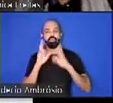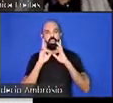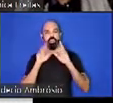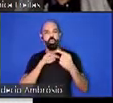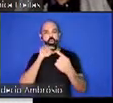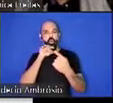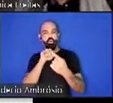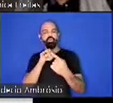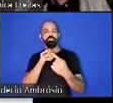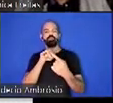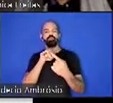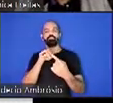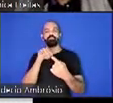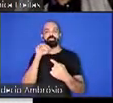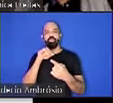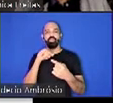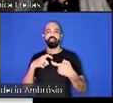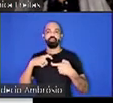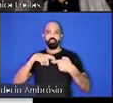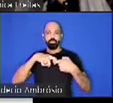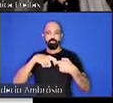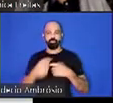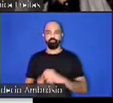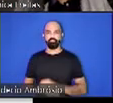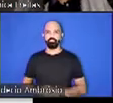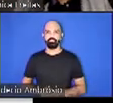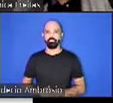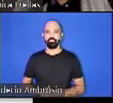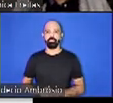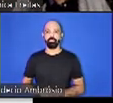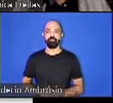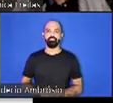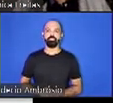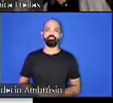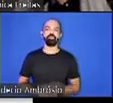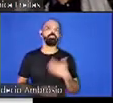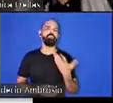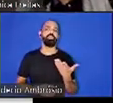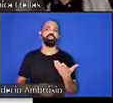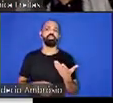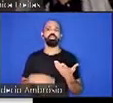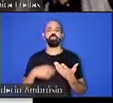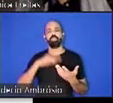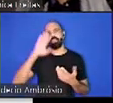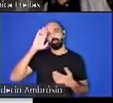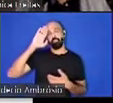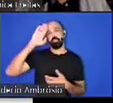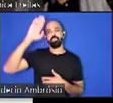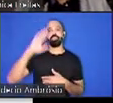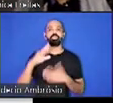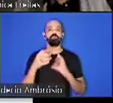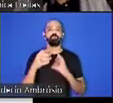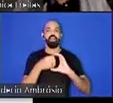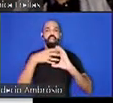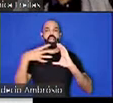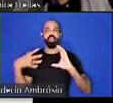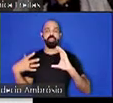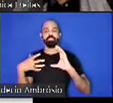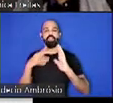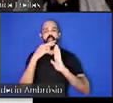de cooperação, né. Então, quais seriam os principais critérios da Fundação, né, para poder